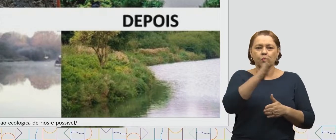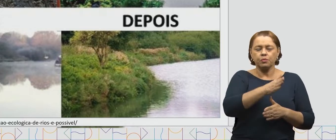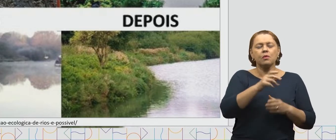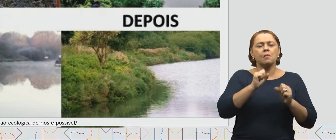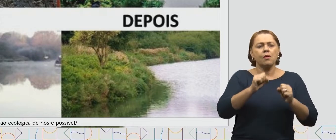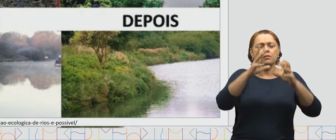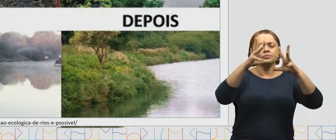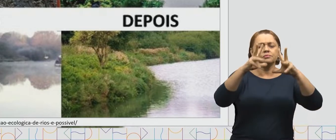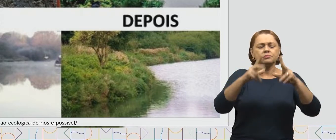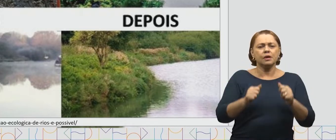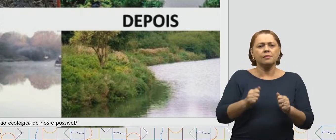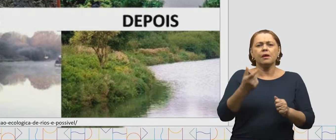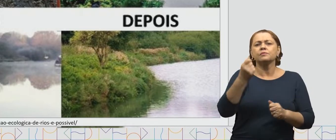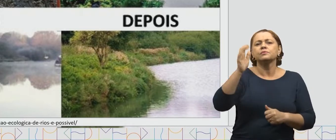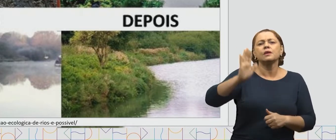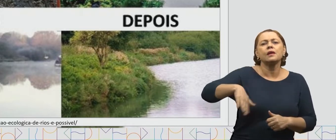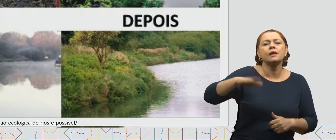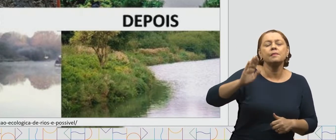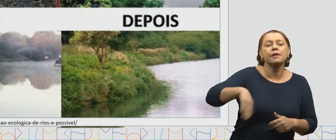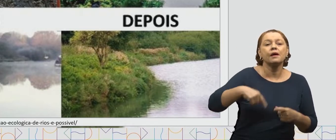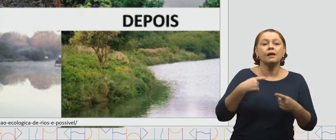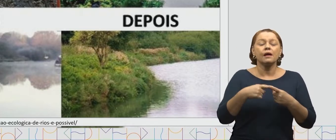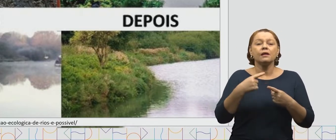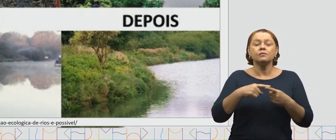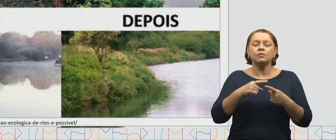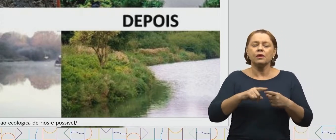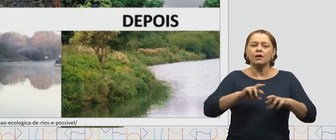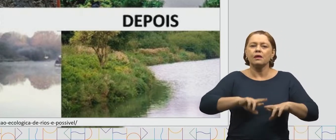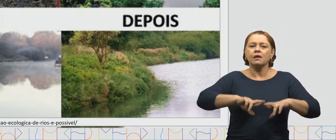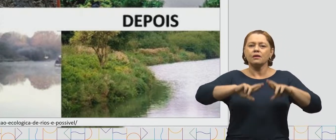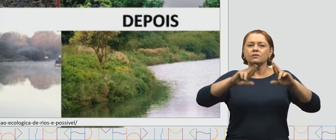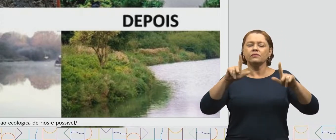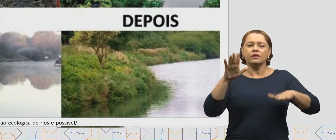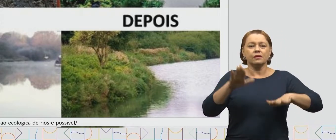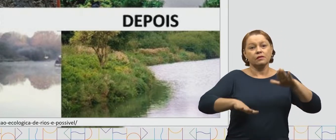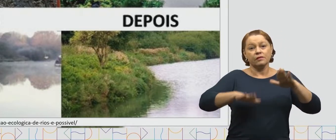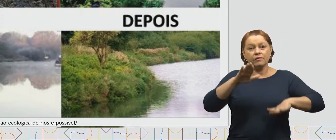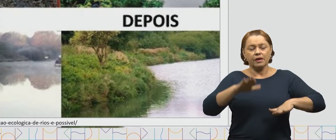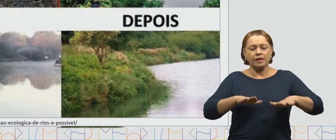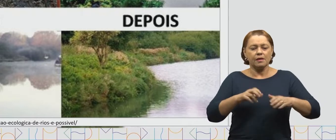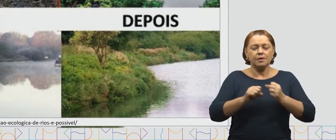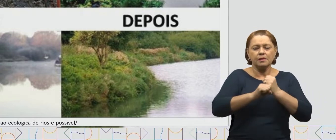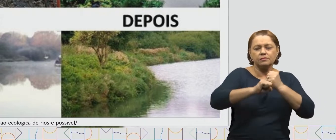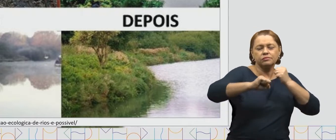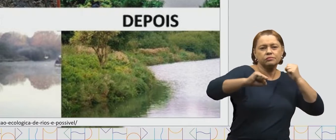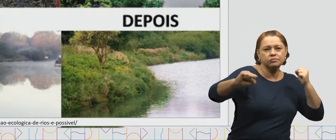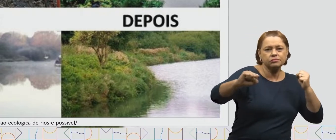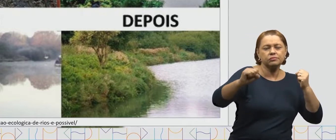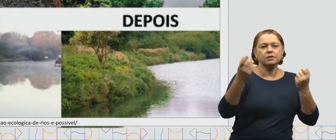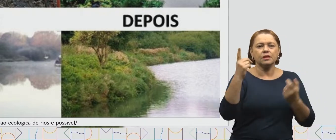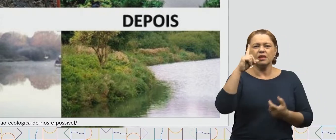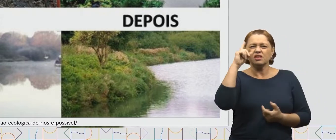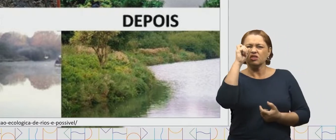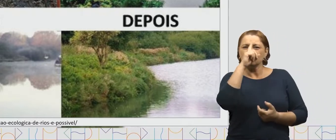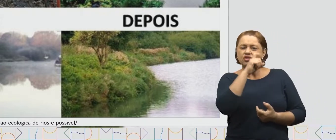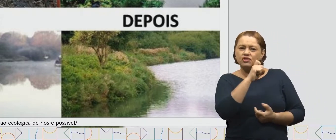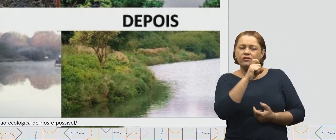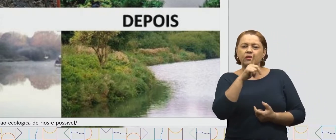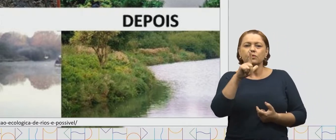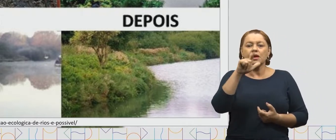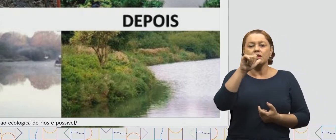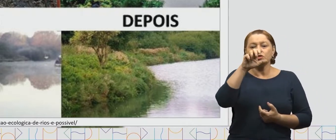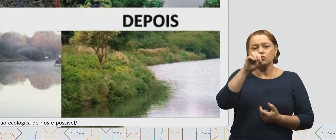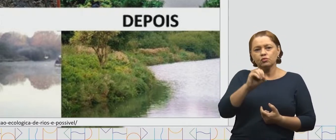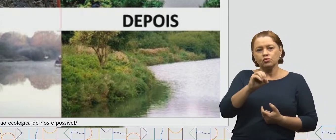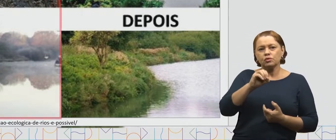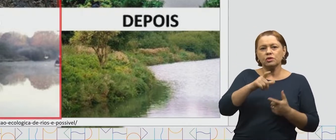grau de investimento econômico é diferenciado de acordo com o tamanho e complexidade do rio ou corpo